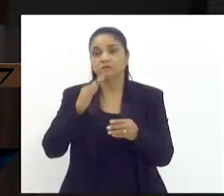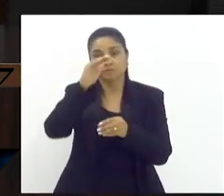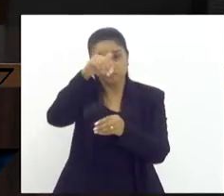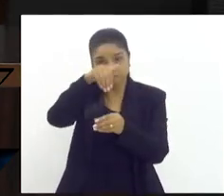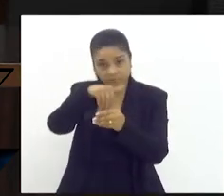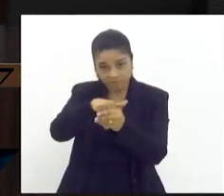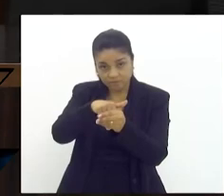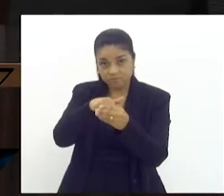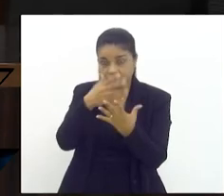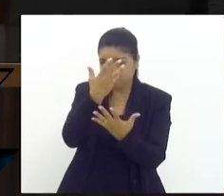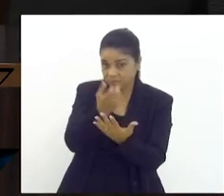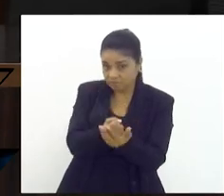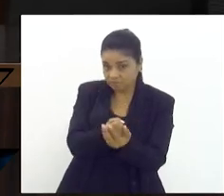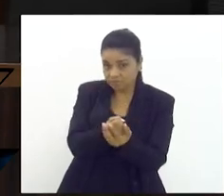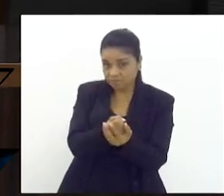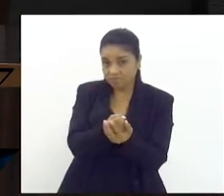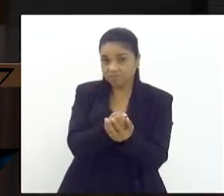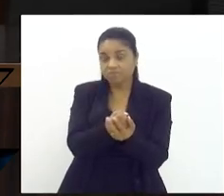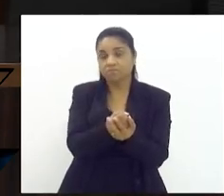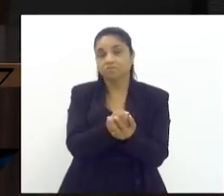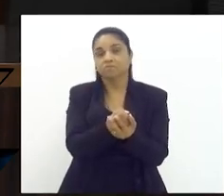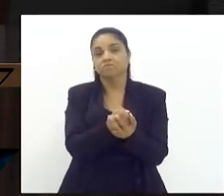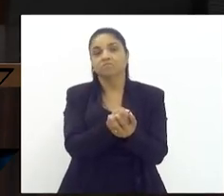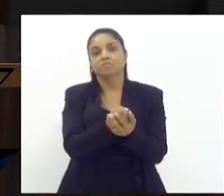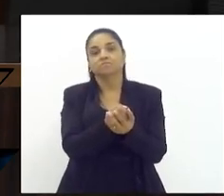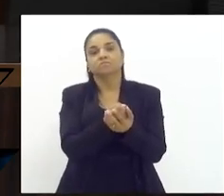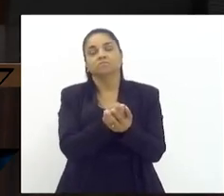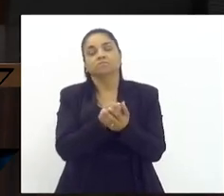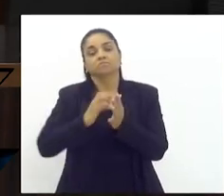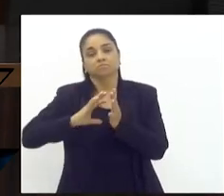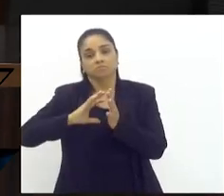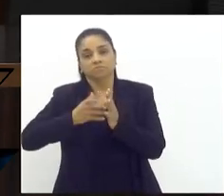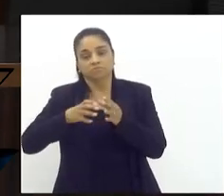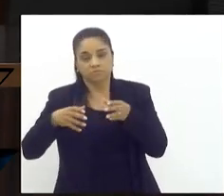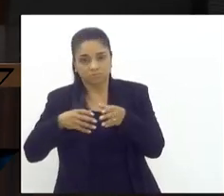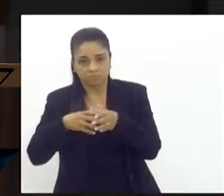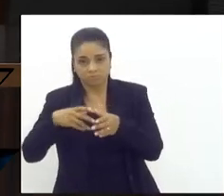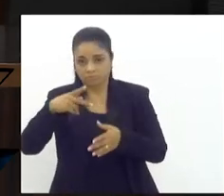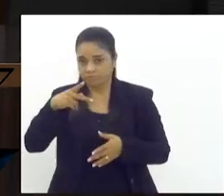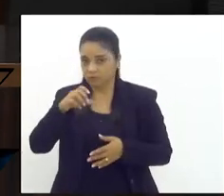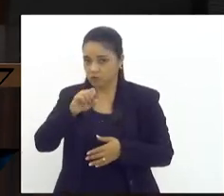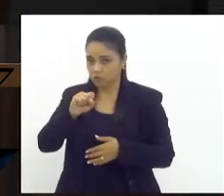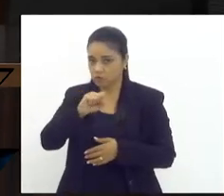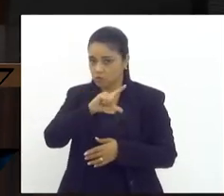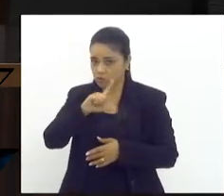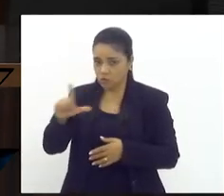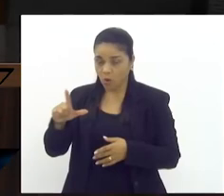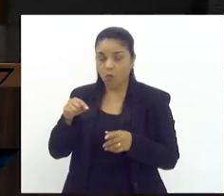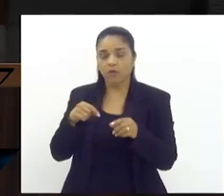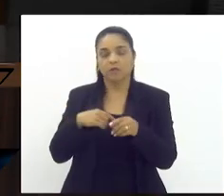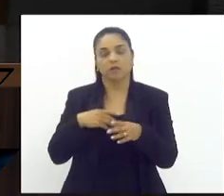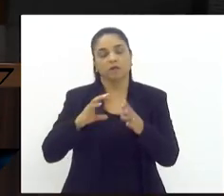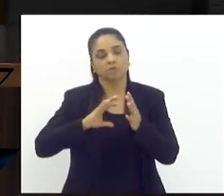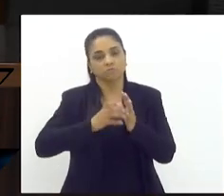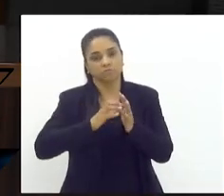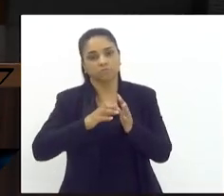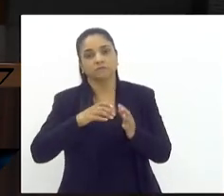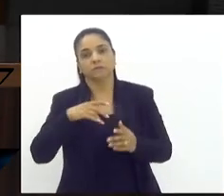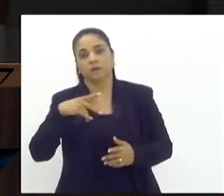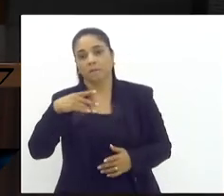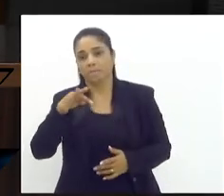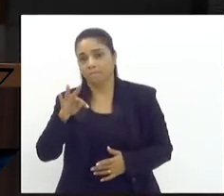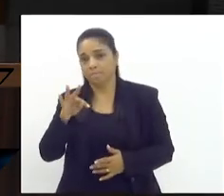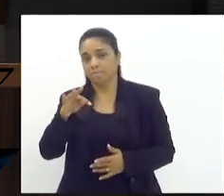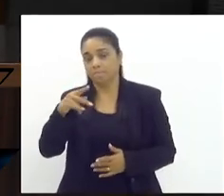favorável a o destaque da bancada do PSOL e da bancada do PT mas a proposta foi